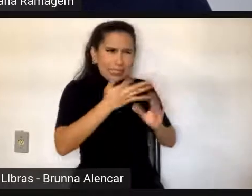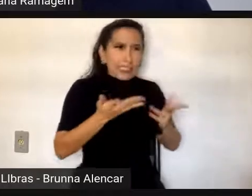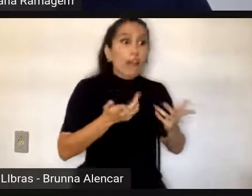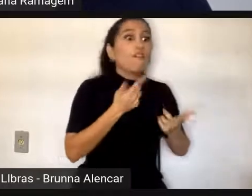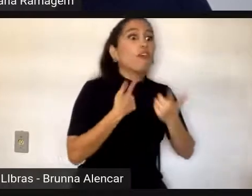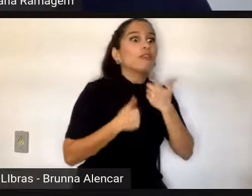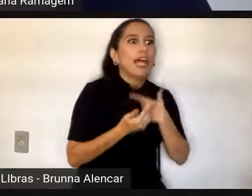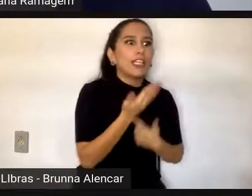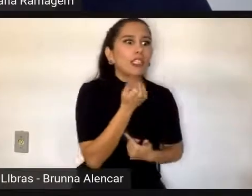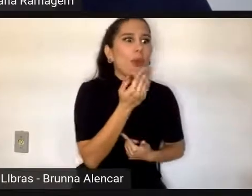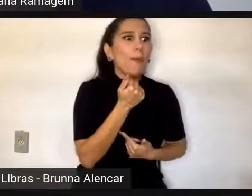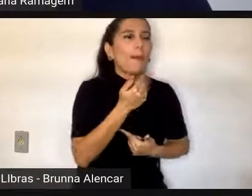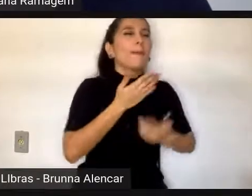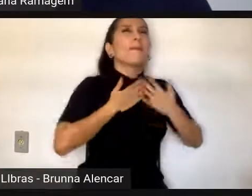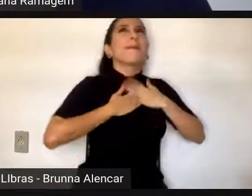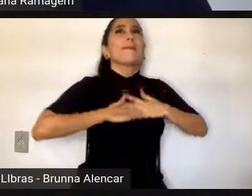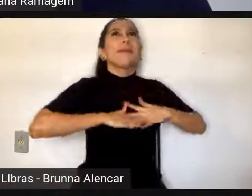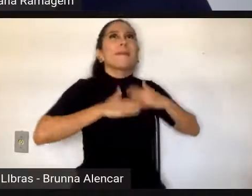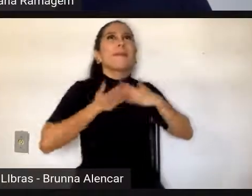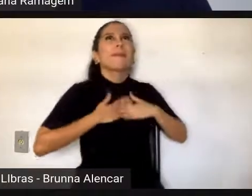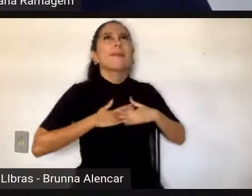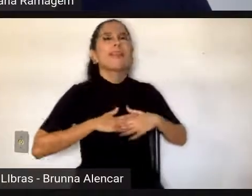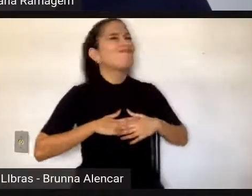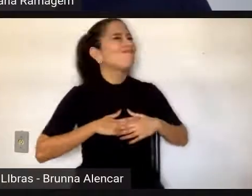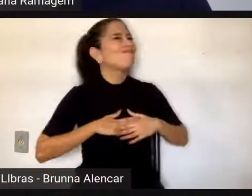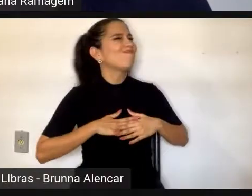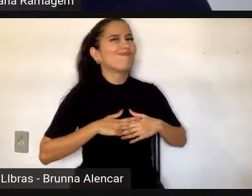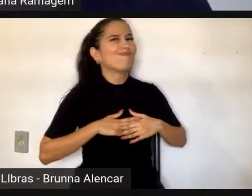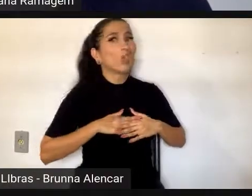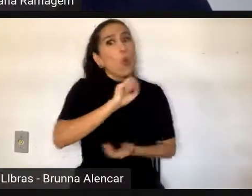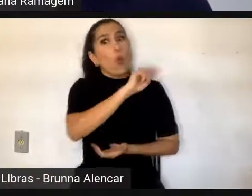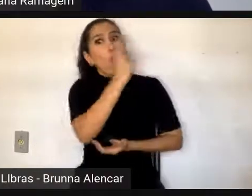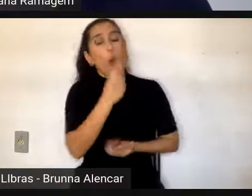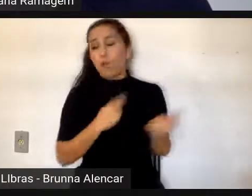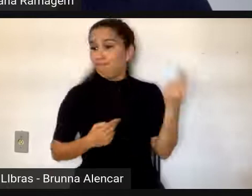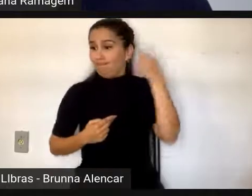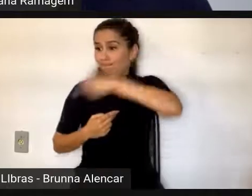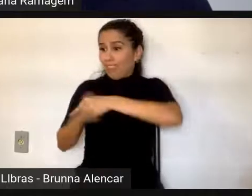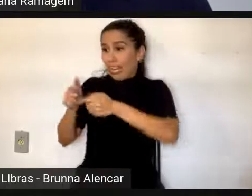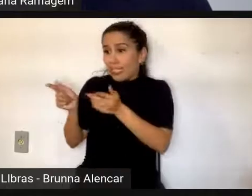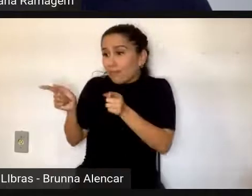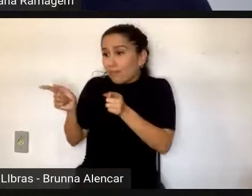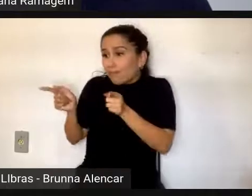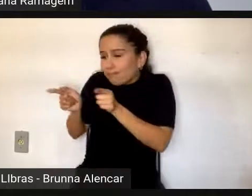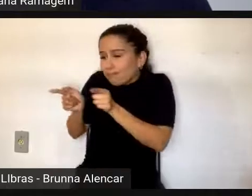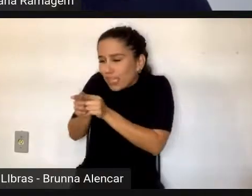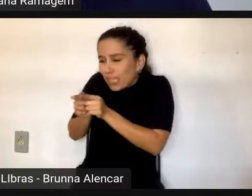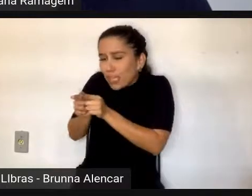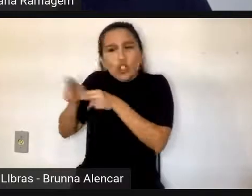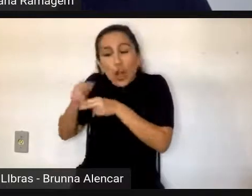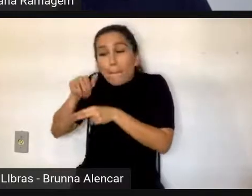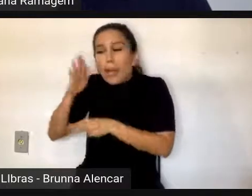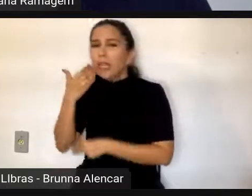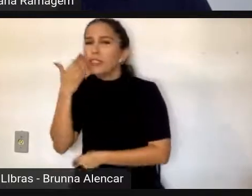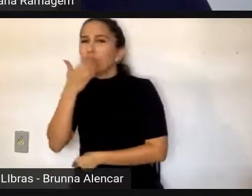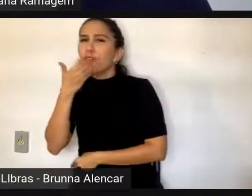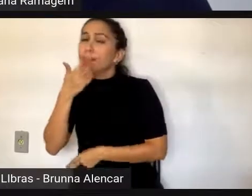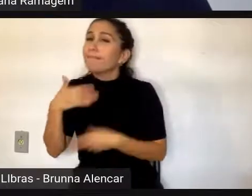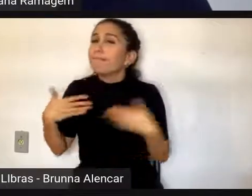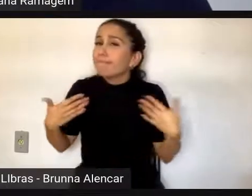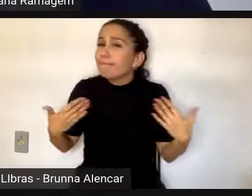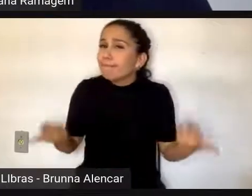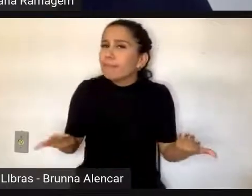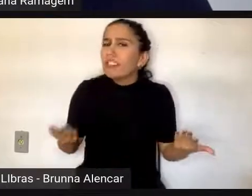vontade e eu vou acabar comendo aquele chocolate e vou acabar indo atrás de alguma outra coisa doce depois, né? Então, assim, são dicas,